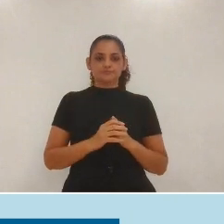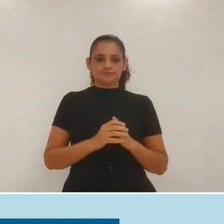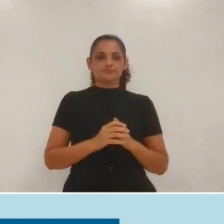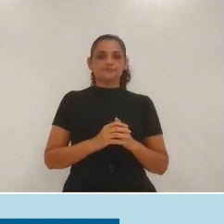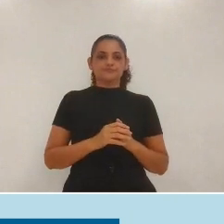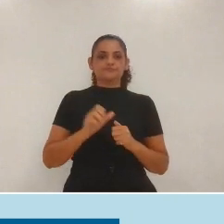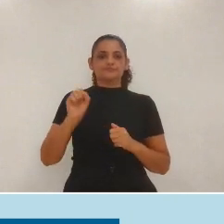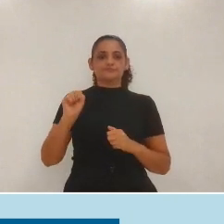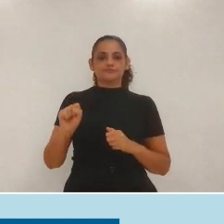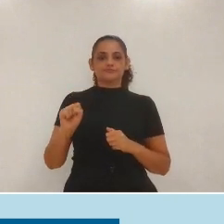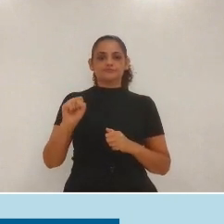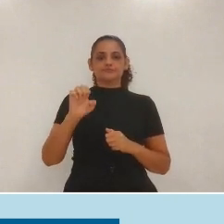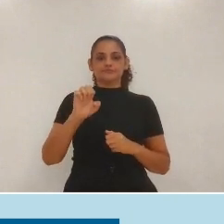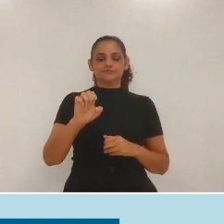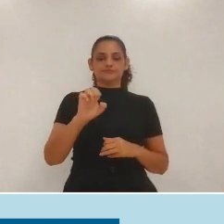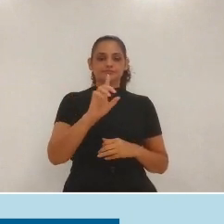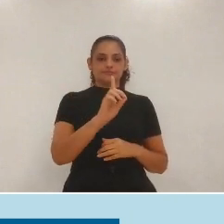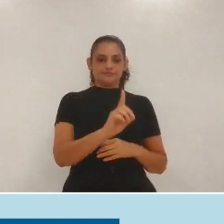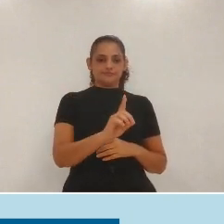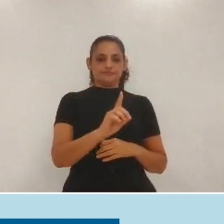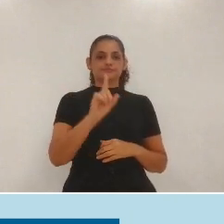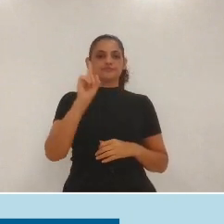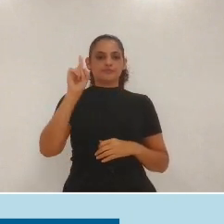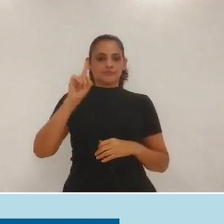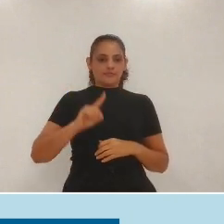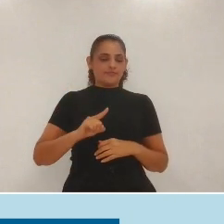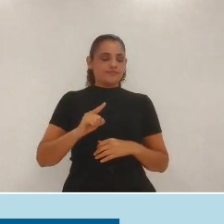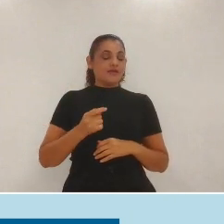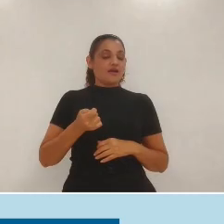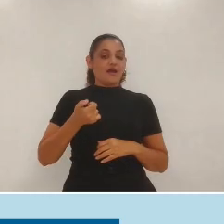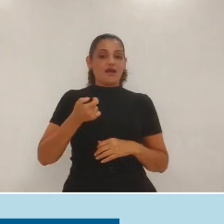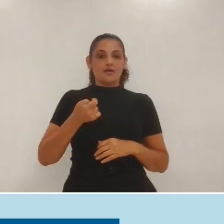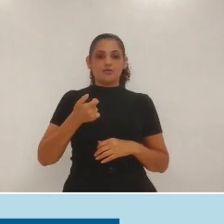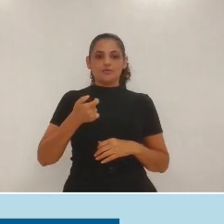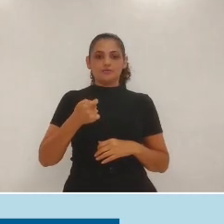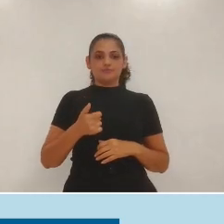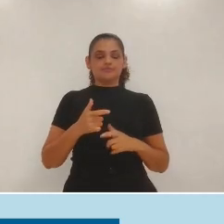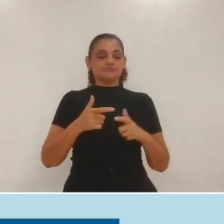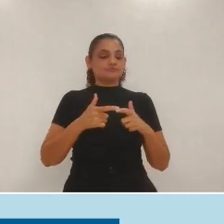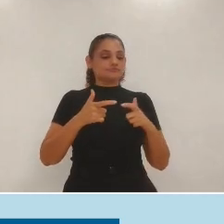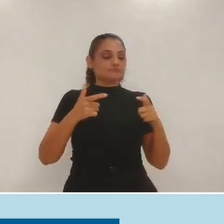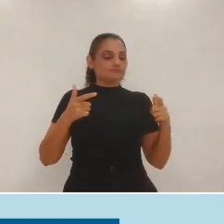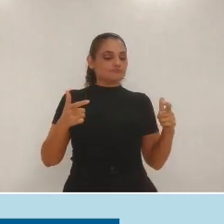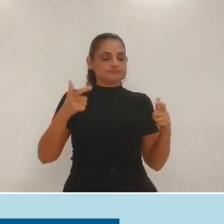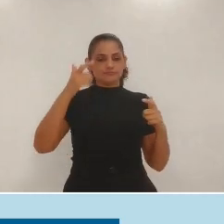é uma síndrome rara. E muita gente